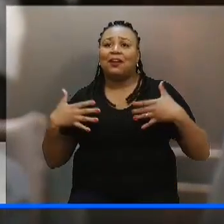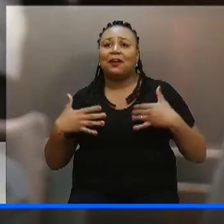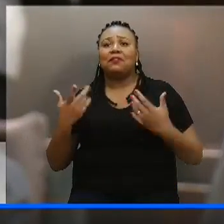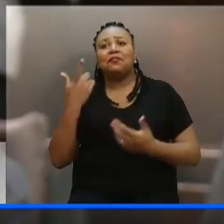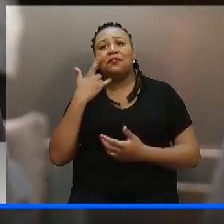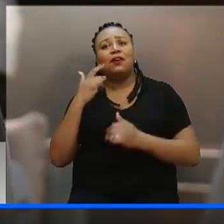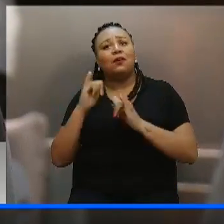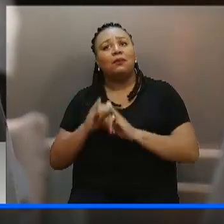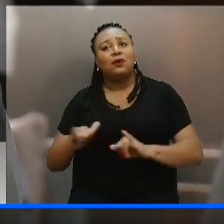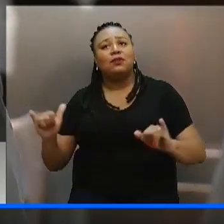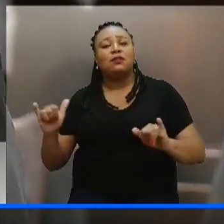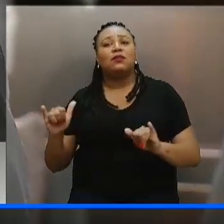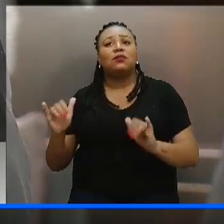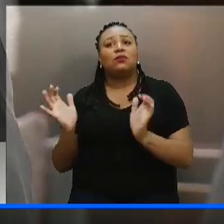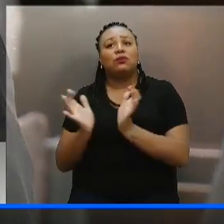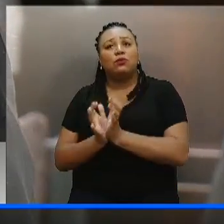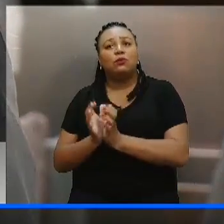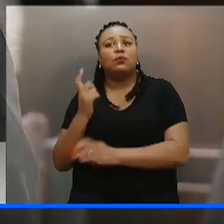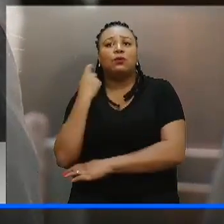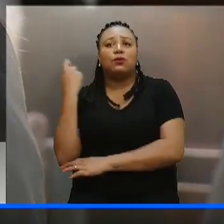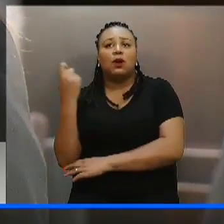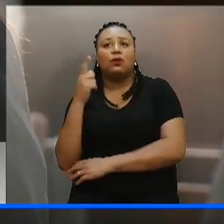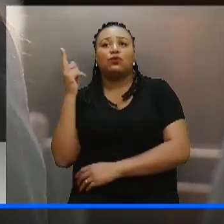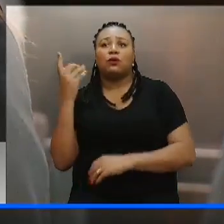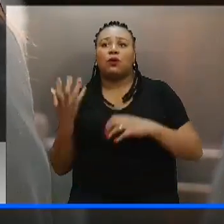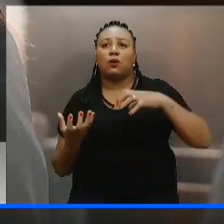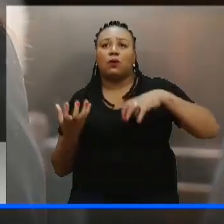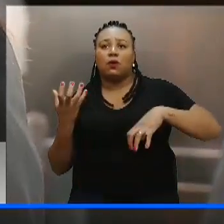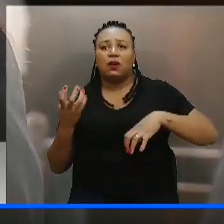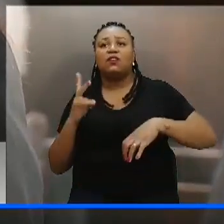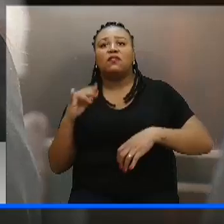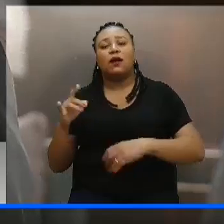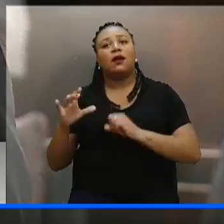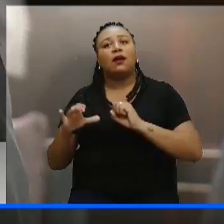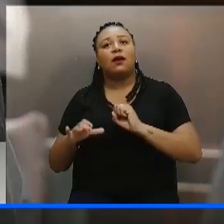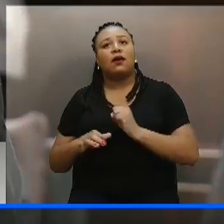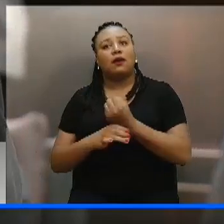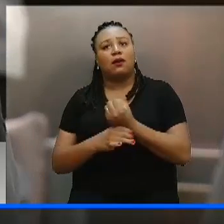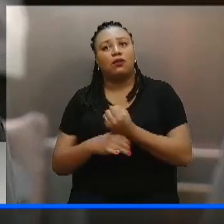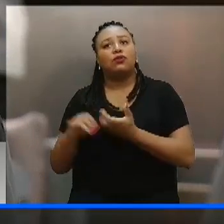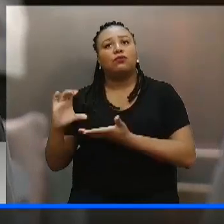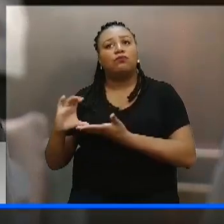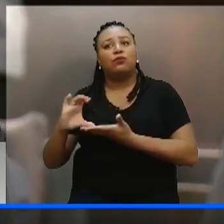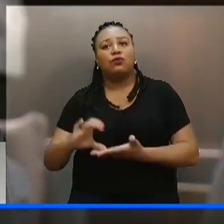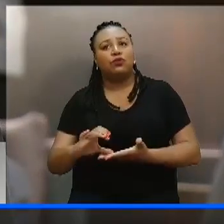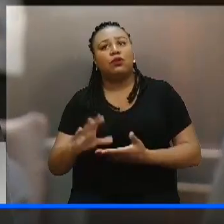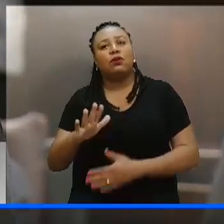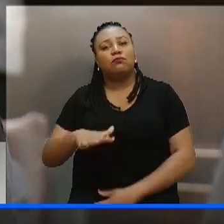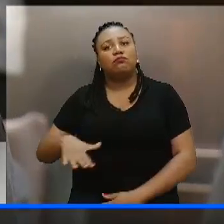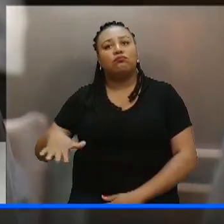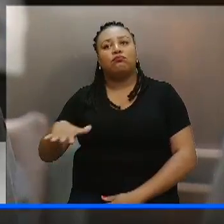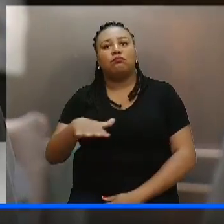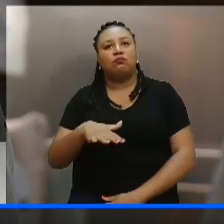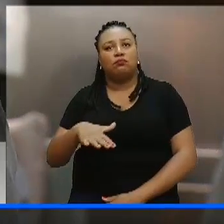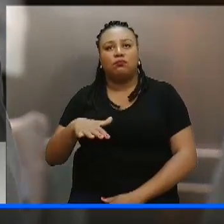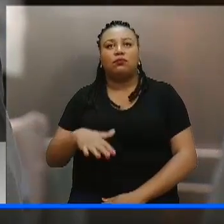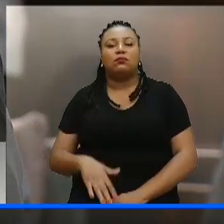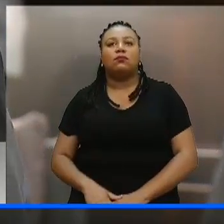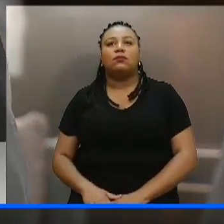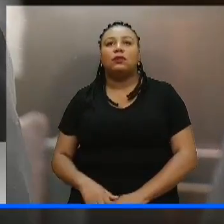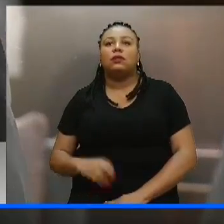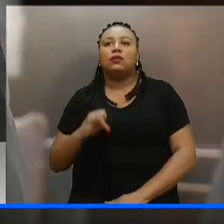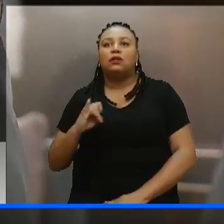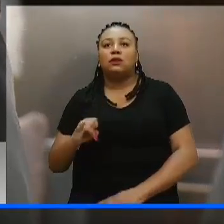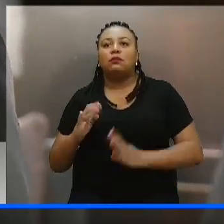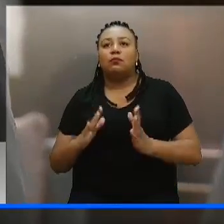da bancada gaúcha no congresso nacional que estará garantido recursos para estas áreas se